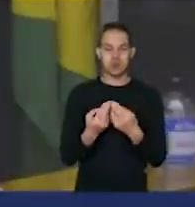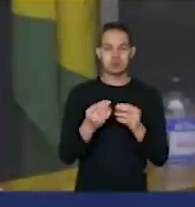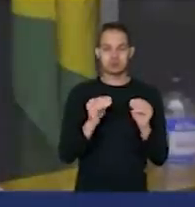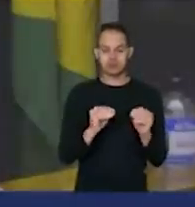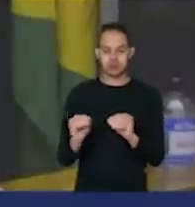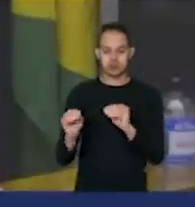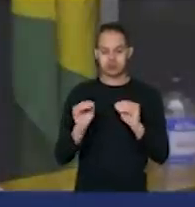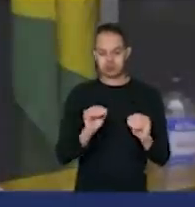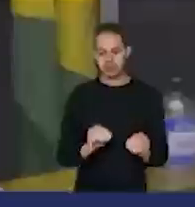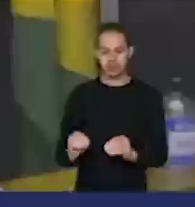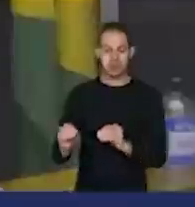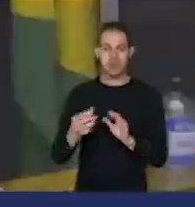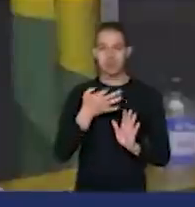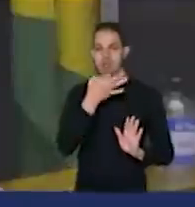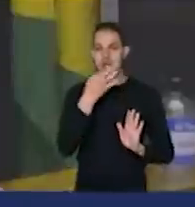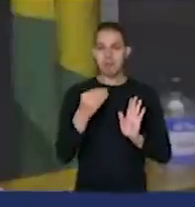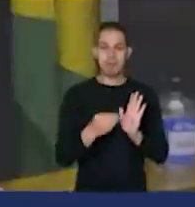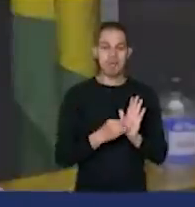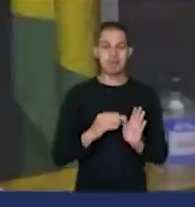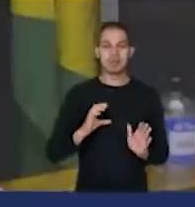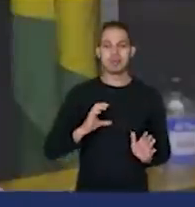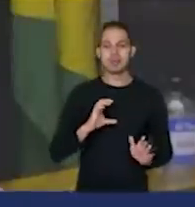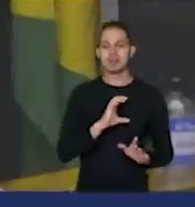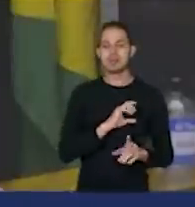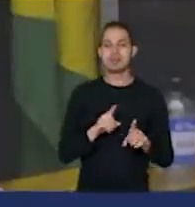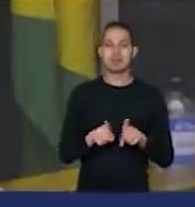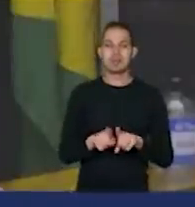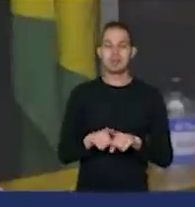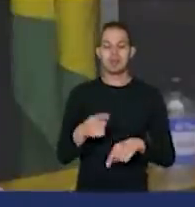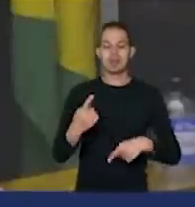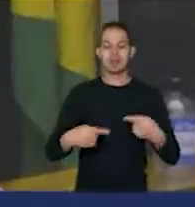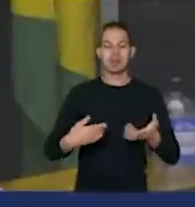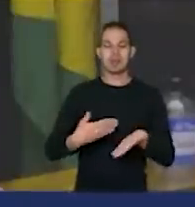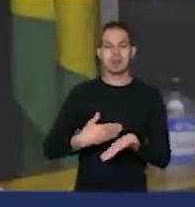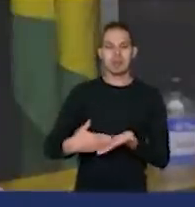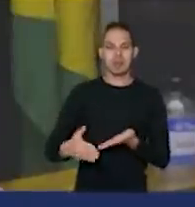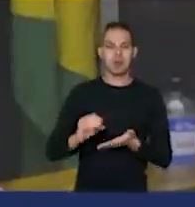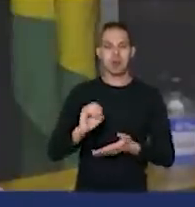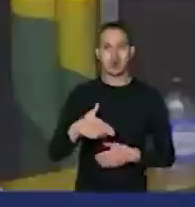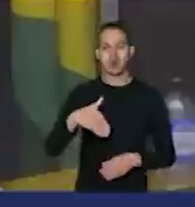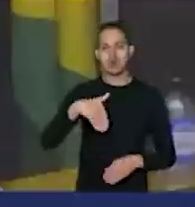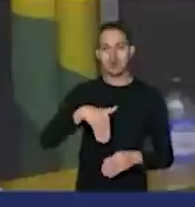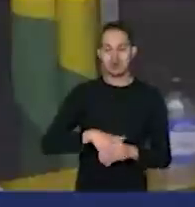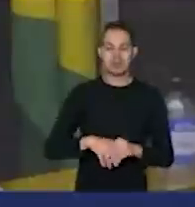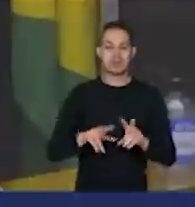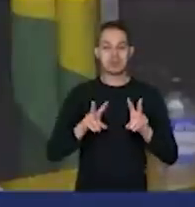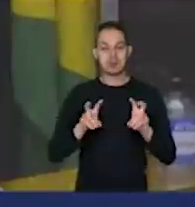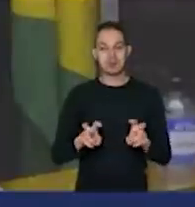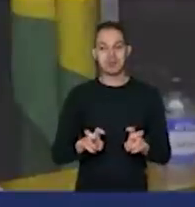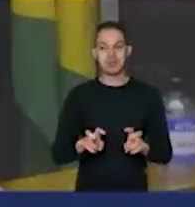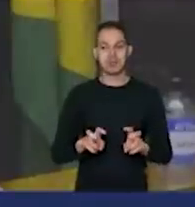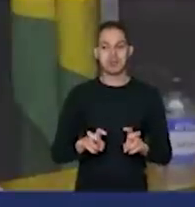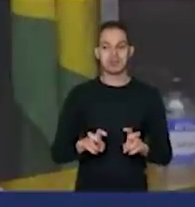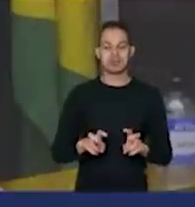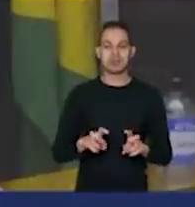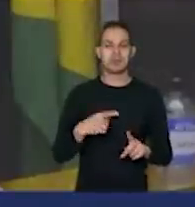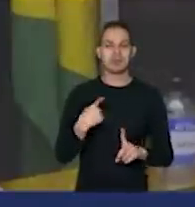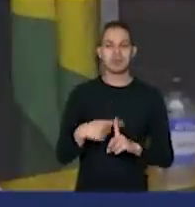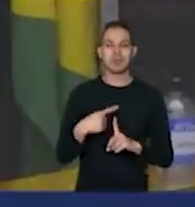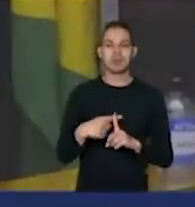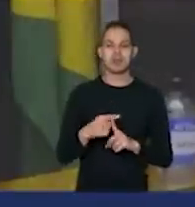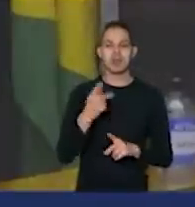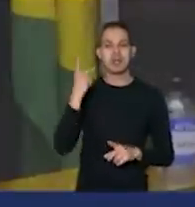da comissão e o início da discussão ou a votação da respectiva matéria, justamente para que os parlamentares